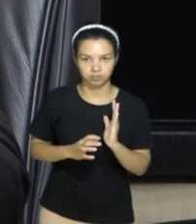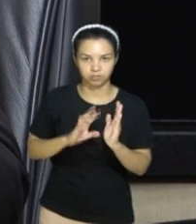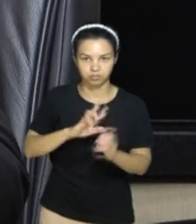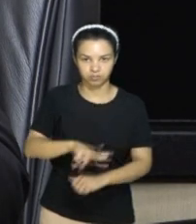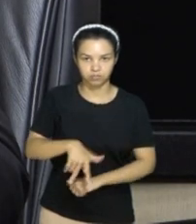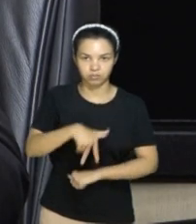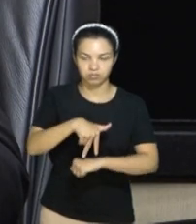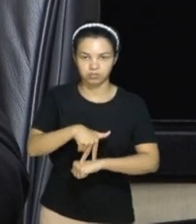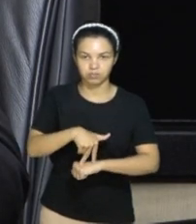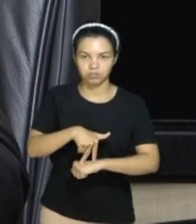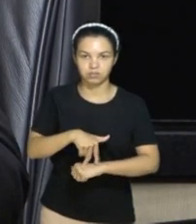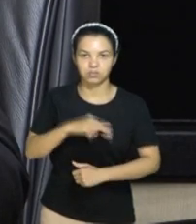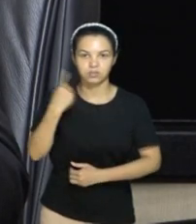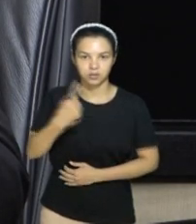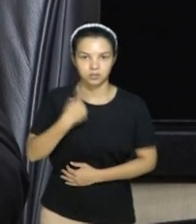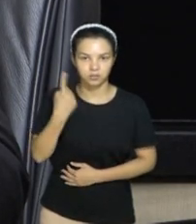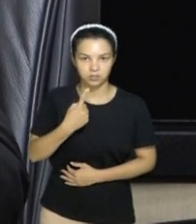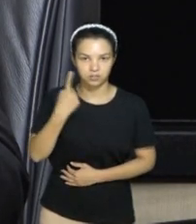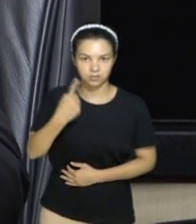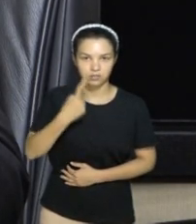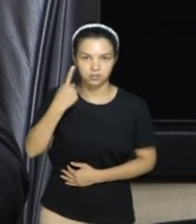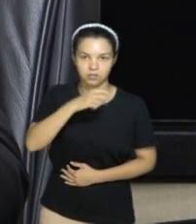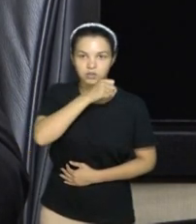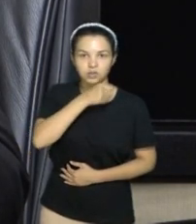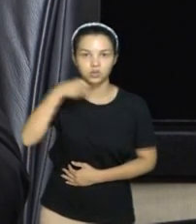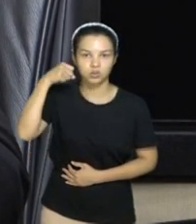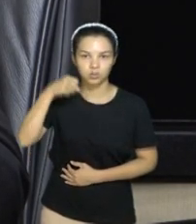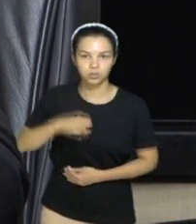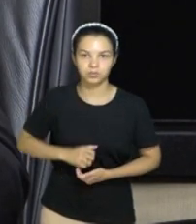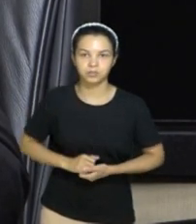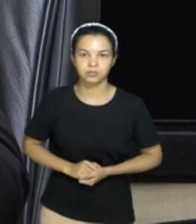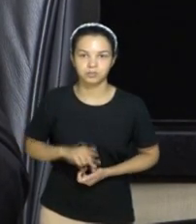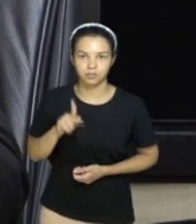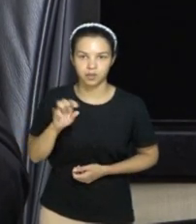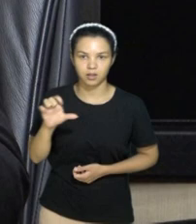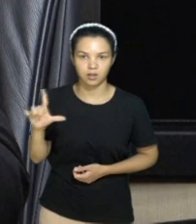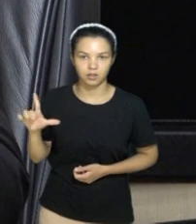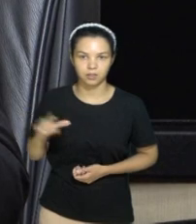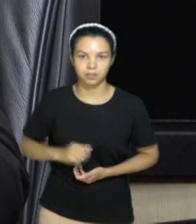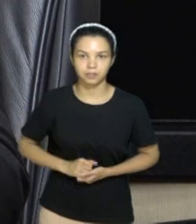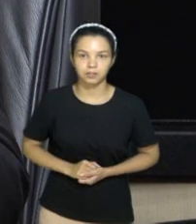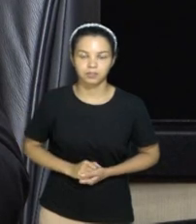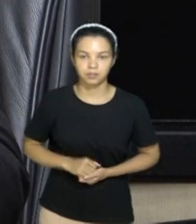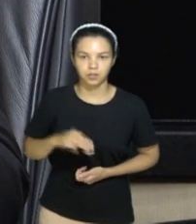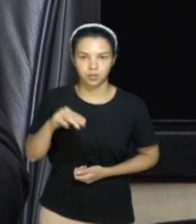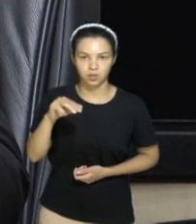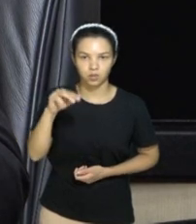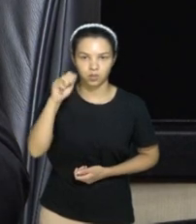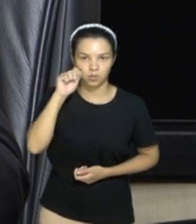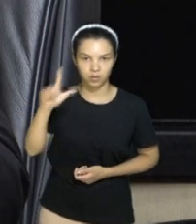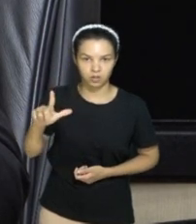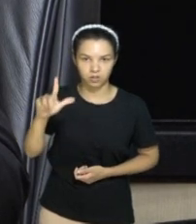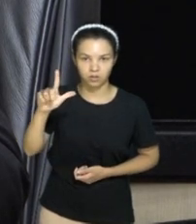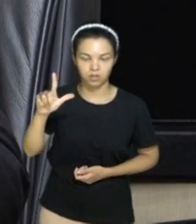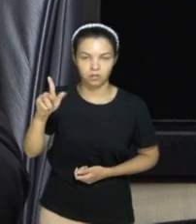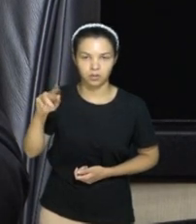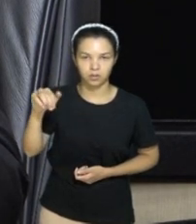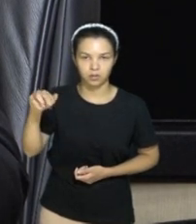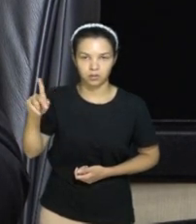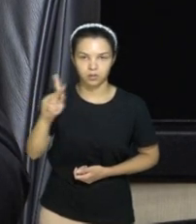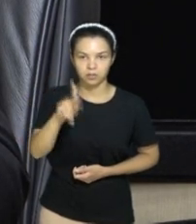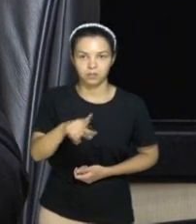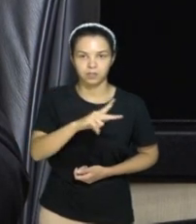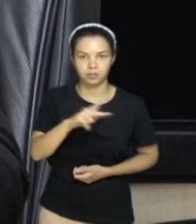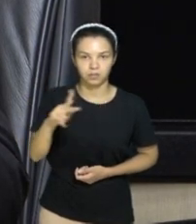os senhores deputados massoco pelo PL Lunelli pelo MDB PSDB Padre Pedro